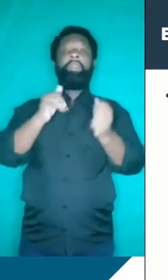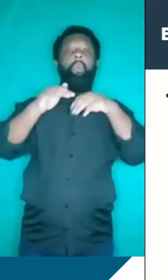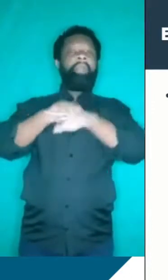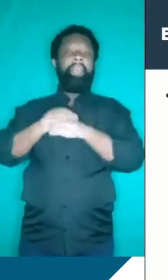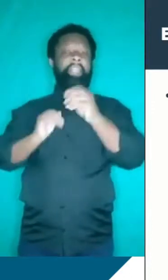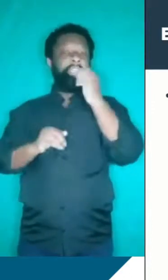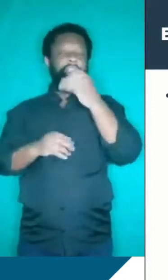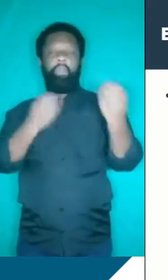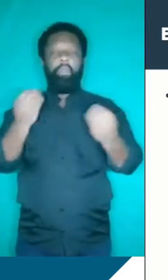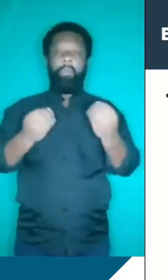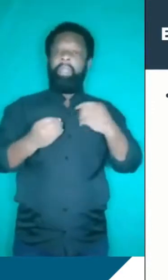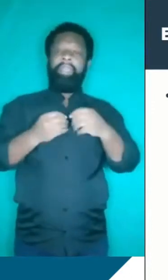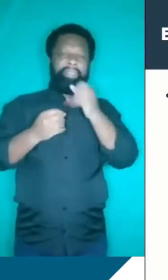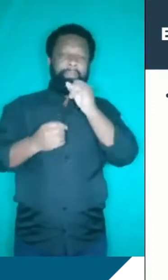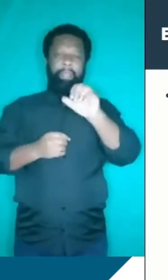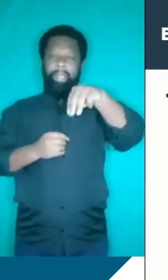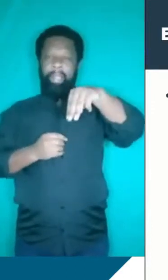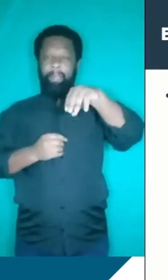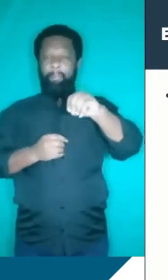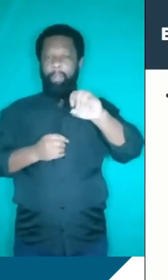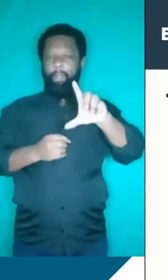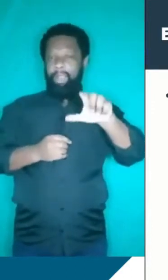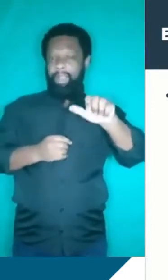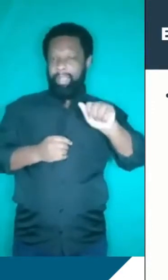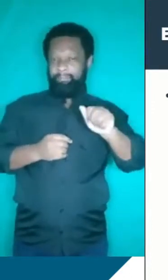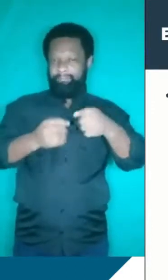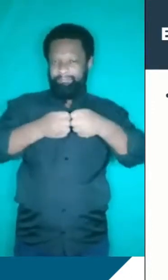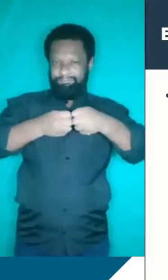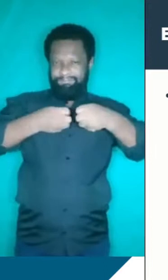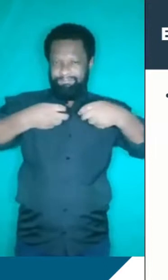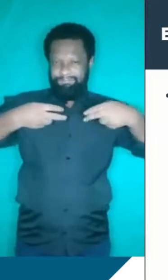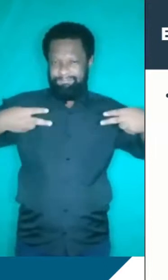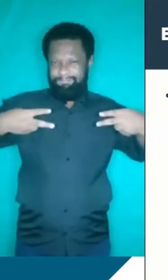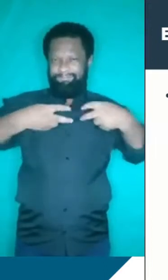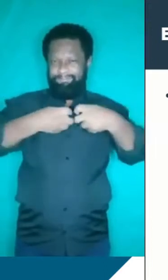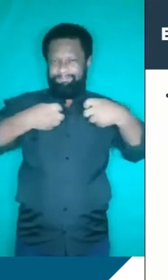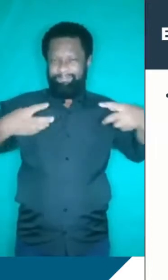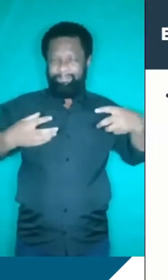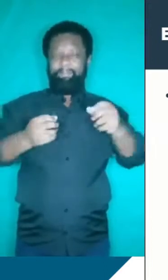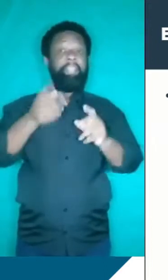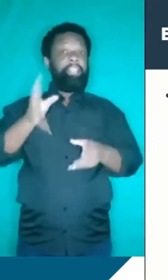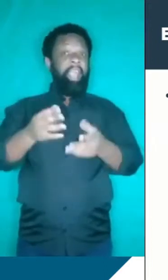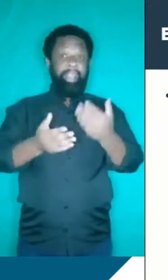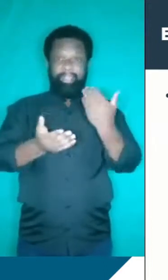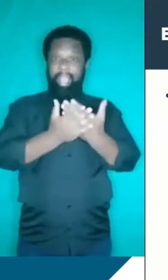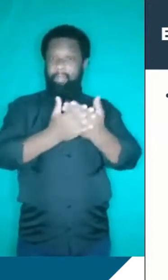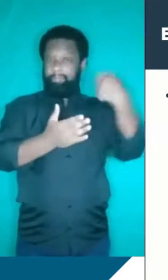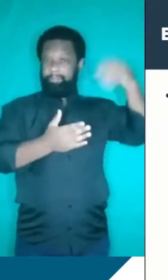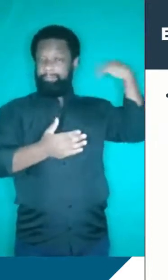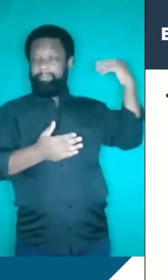armazenar energia é através de uma mola. Tudo bem? Vocês viram na aula sobre